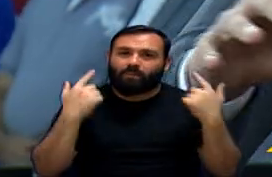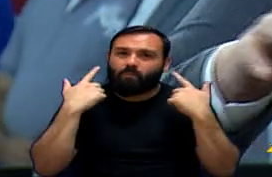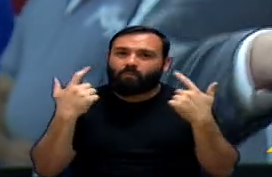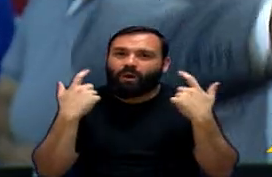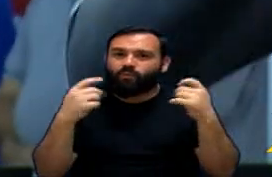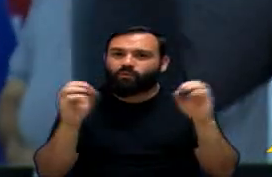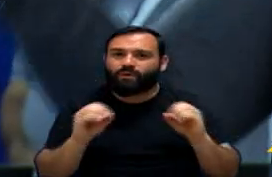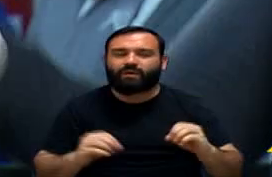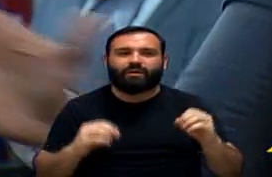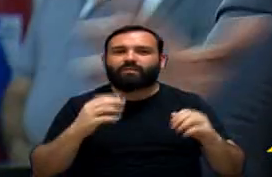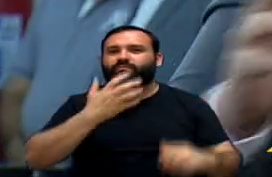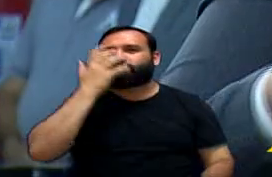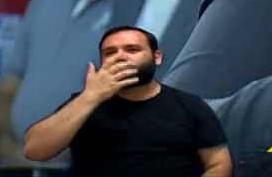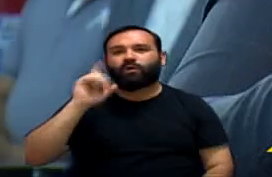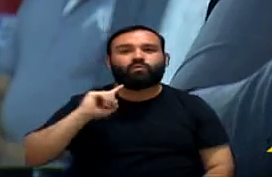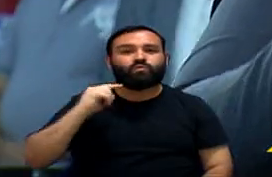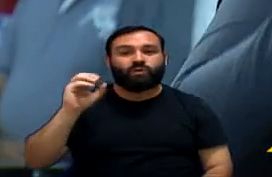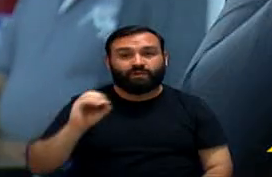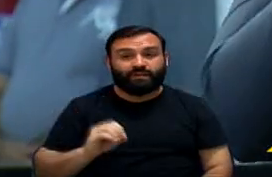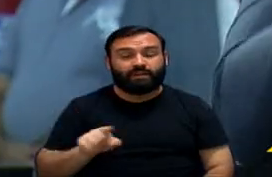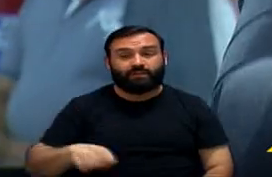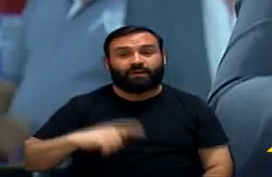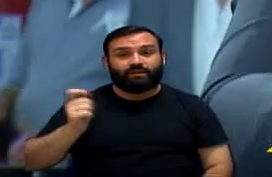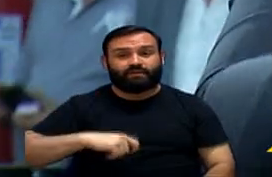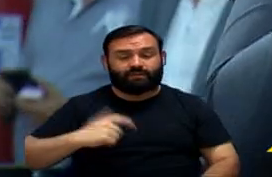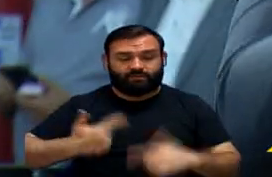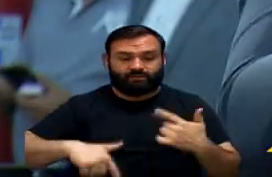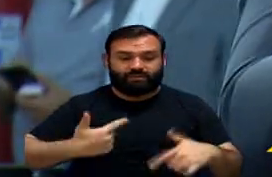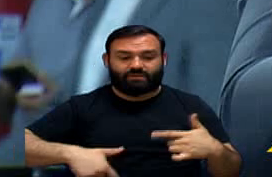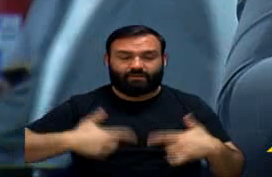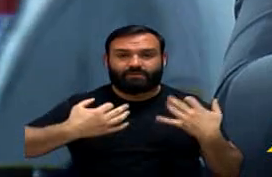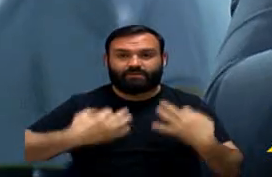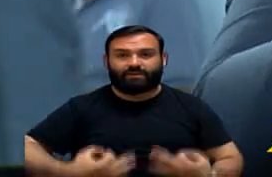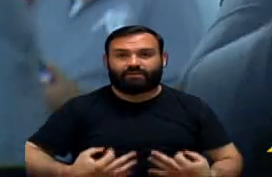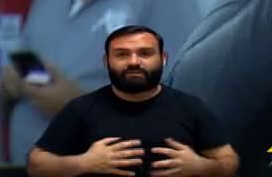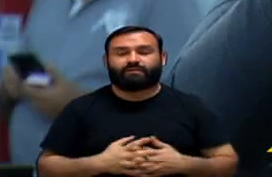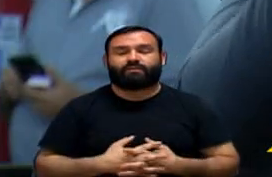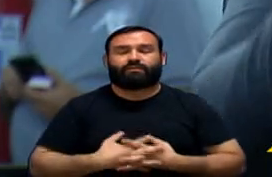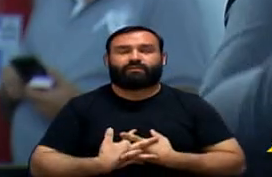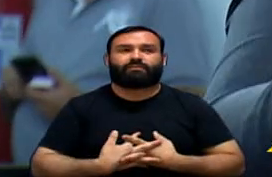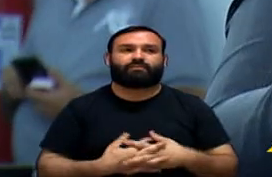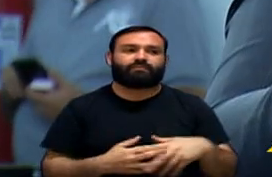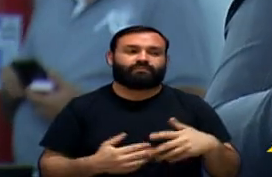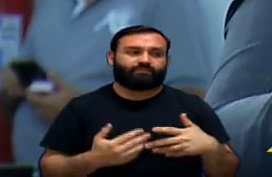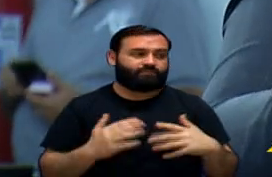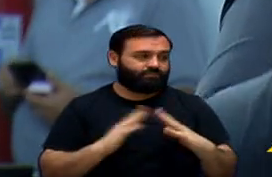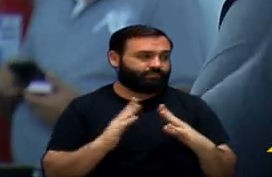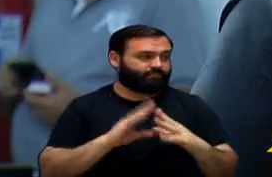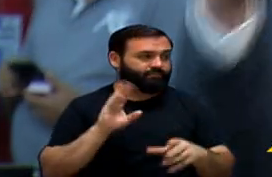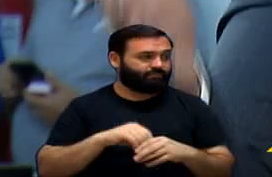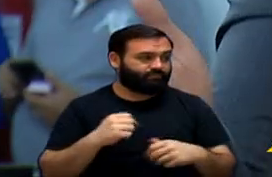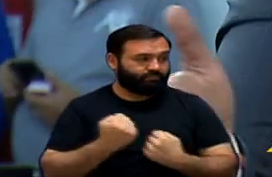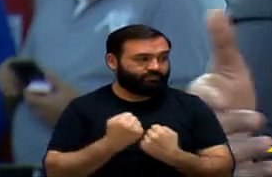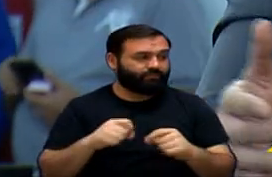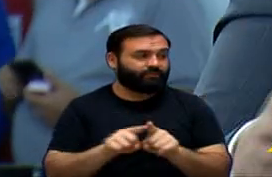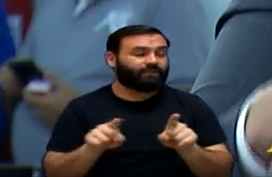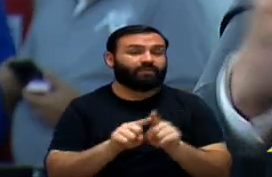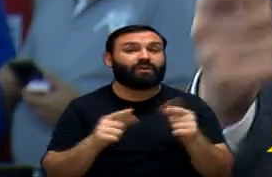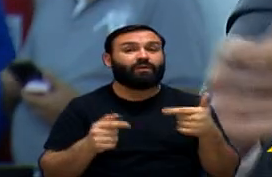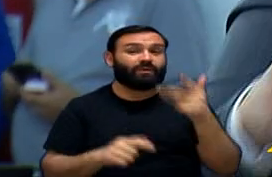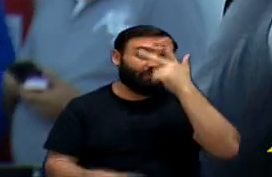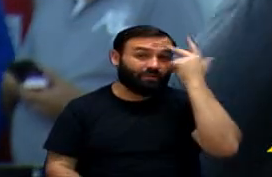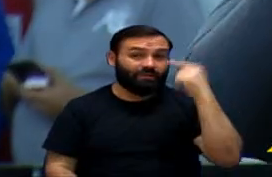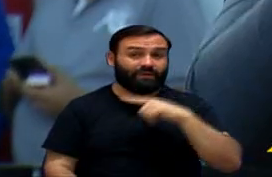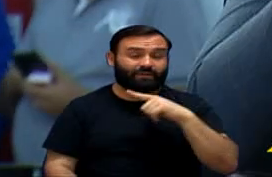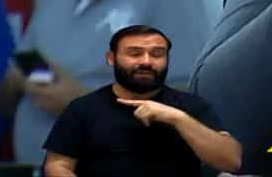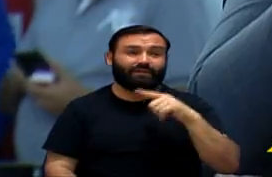nenhum não polui nada e ele consegue fazer seu trabalho Digno né de levar seu sustento para casa e separado o cara que coloca o